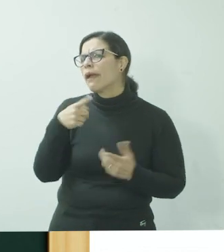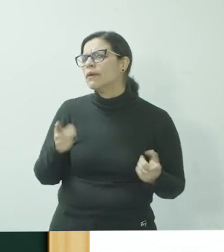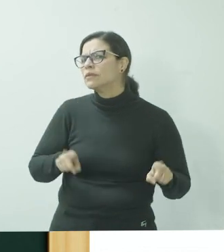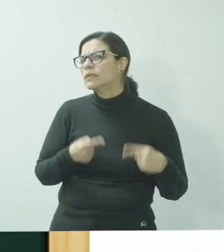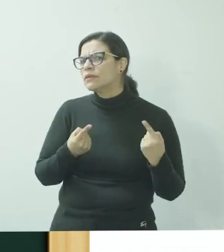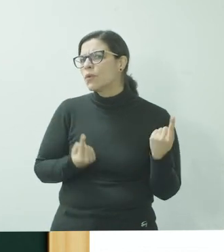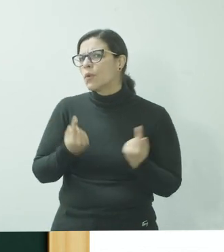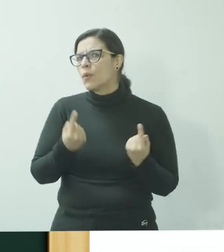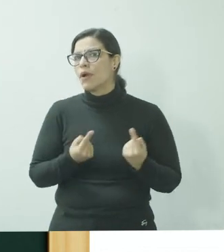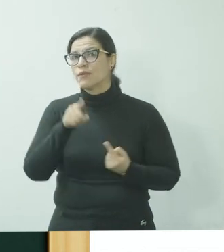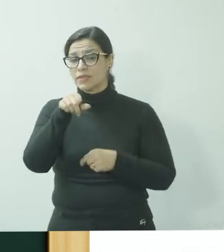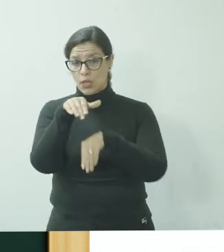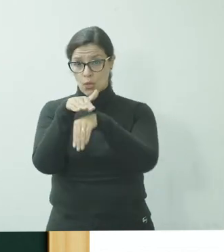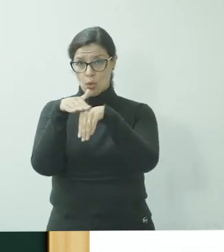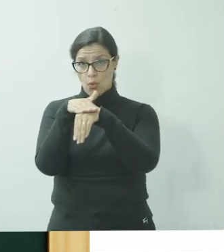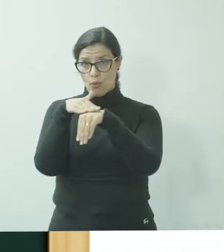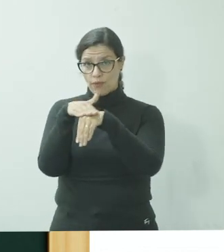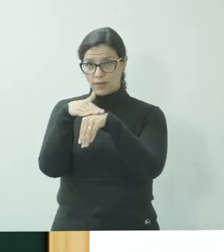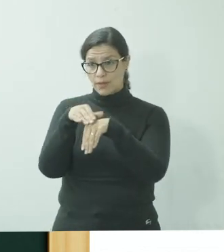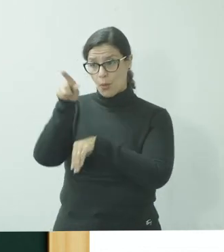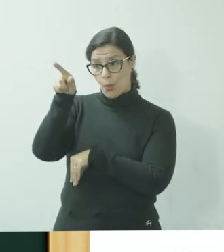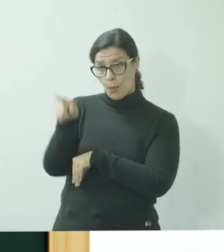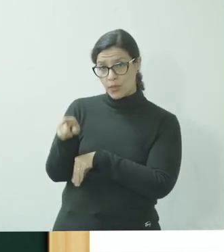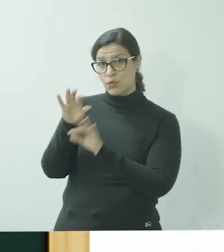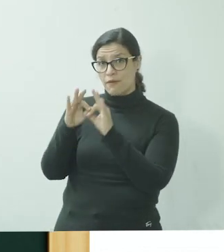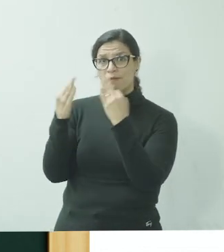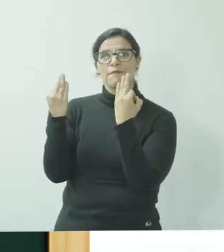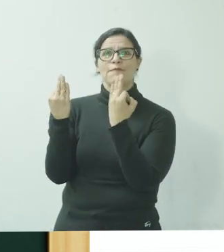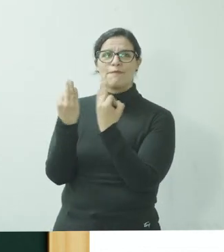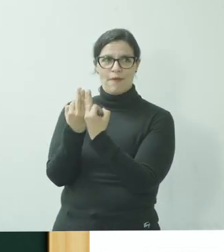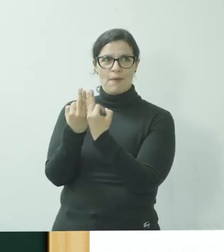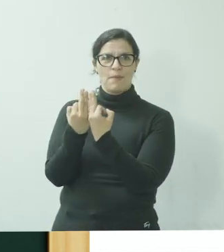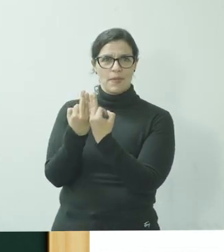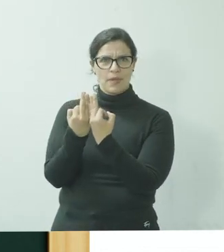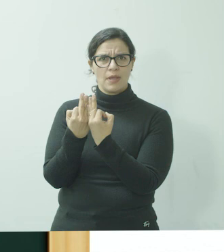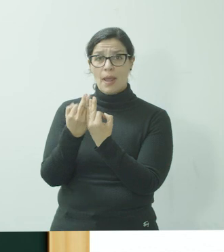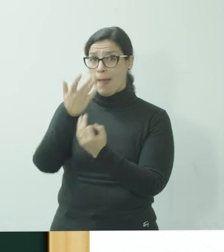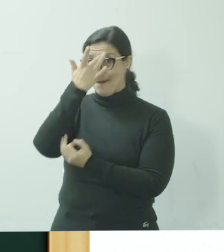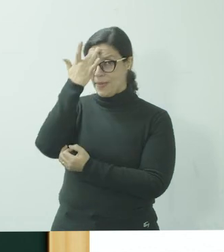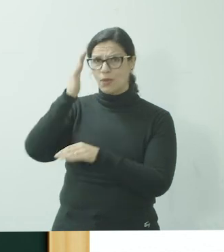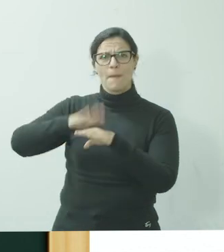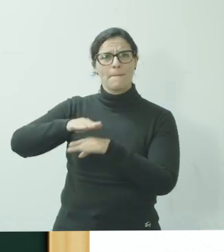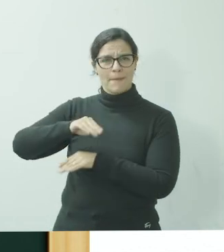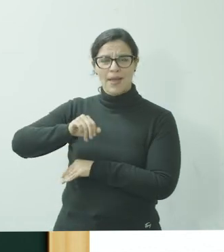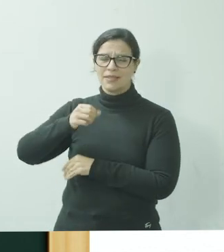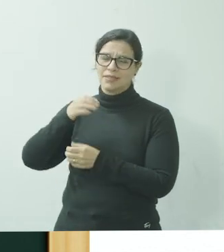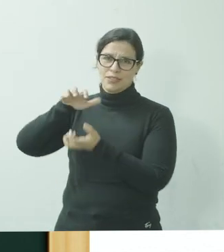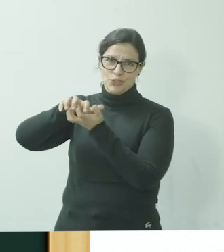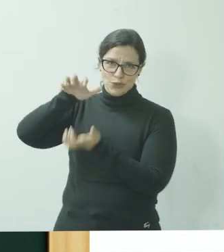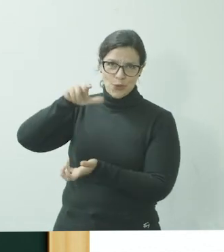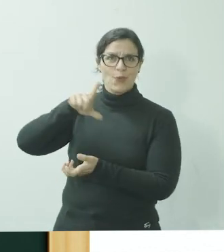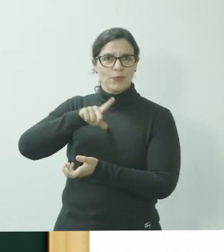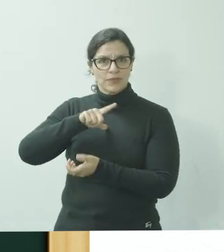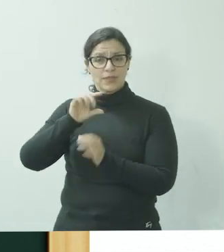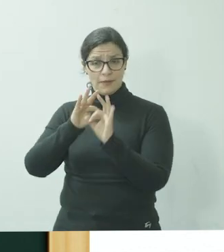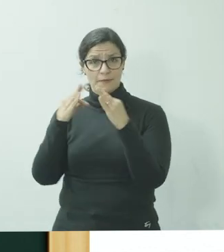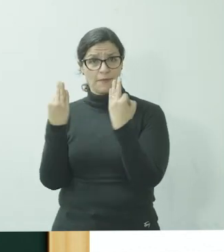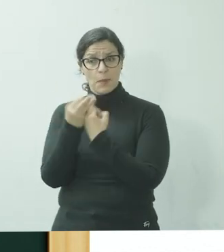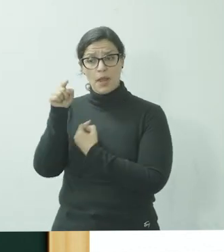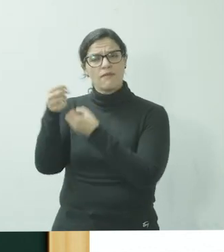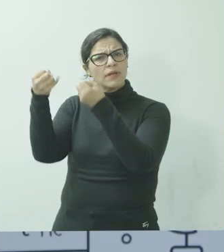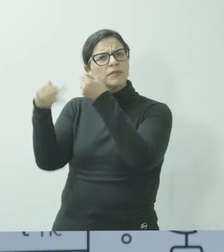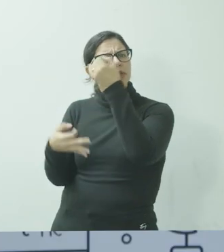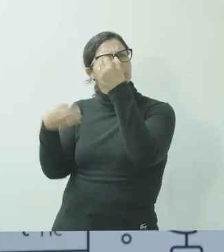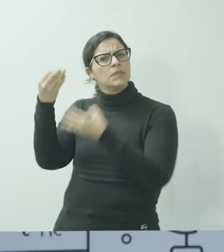quê mesmo conversar com uma pessoa da sua família né uma pessoa mais velha e essa pessoa